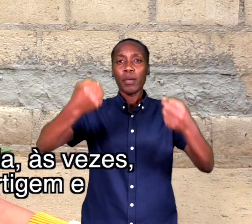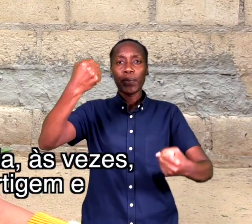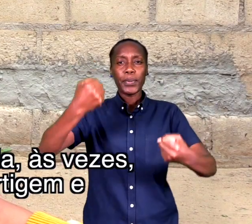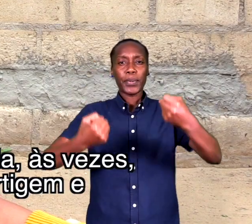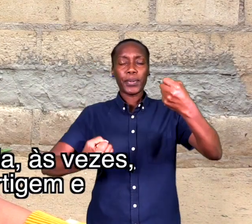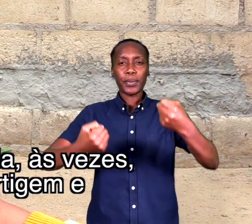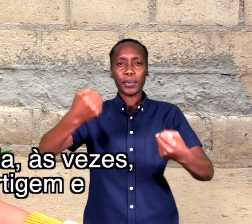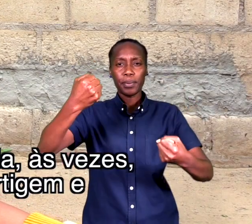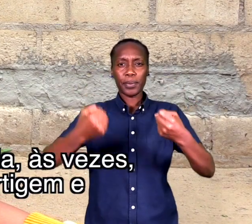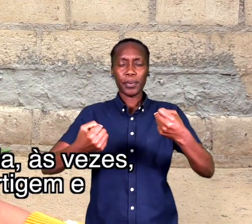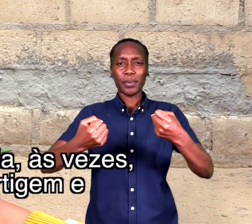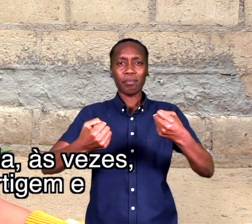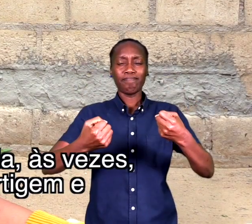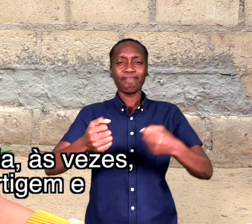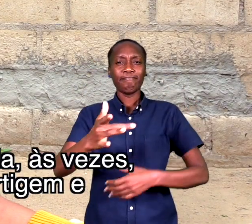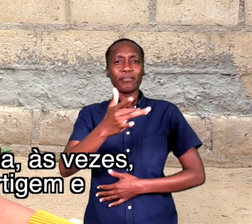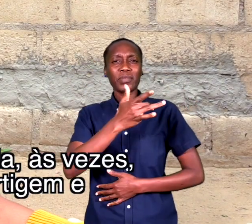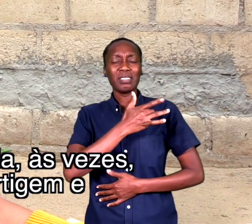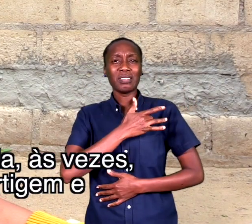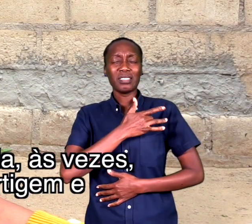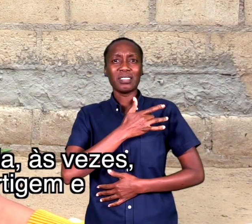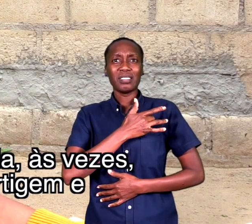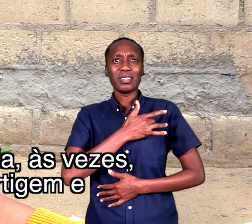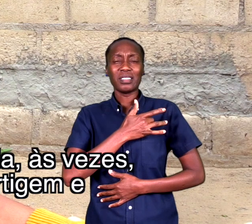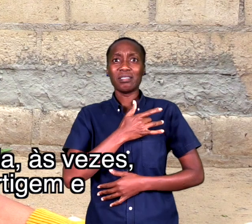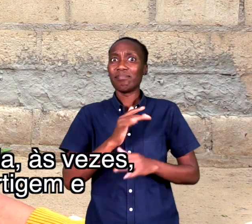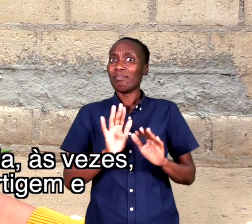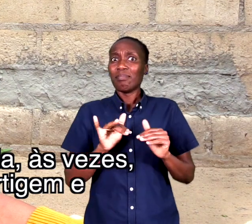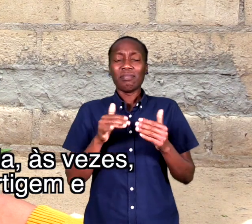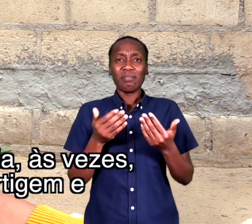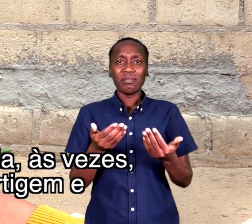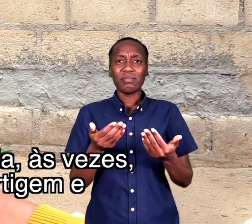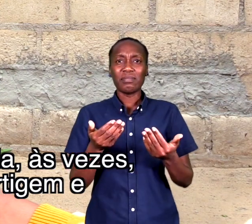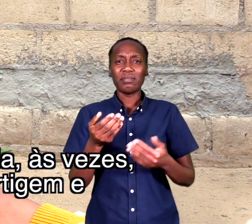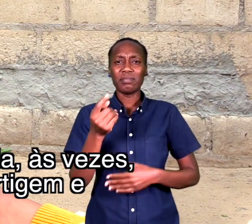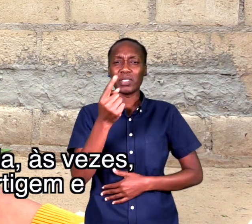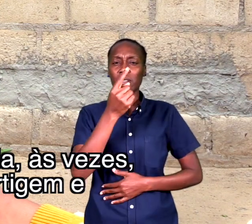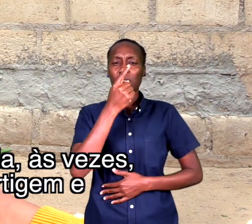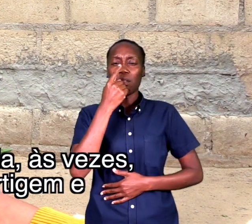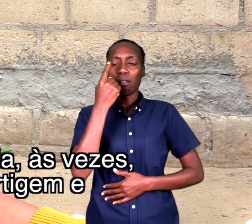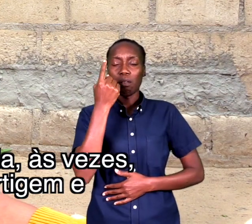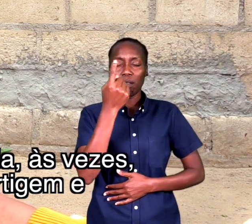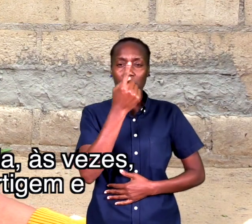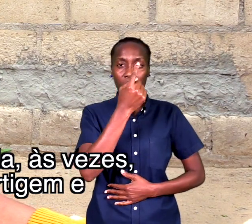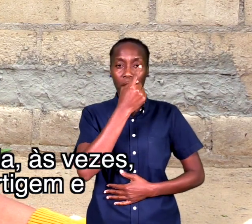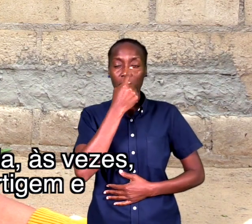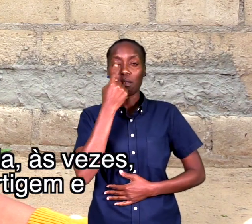Tudo começou quando eu conduzia, às vezes, quando eu vejo, eu sentia